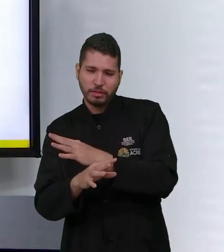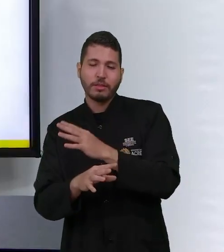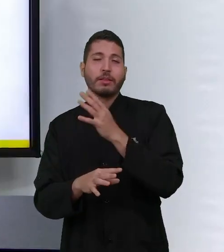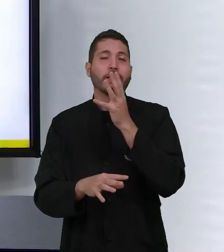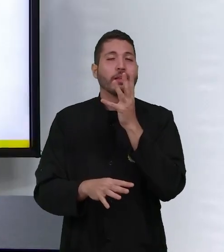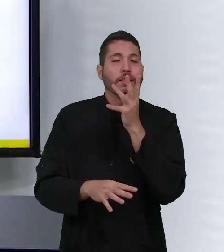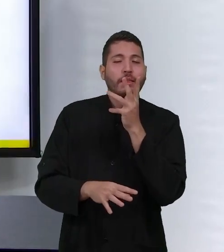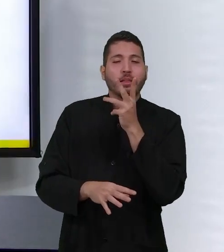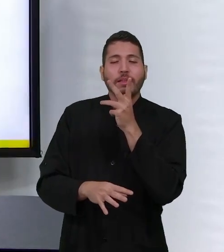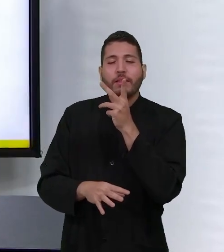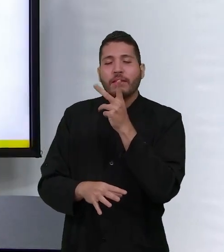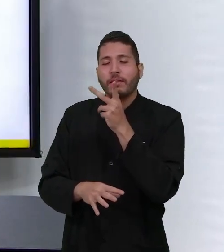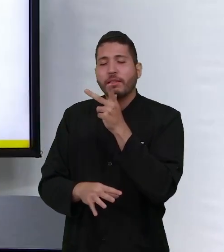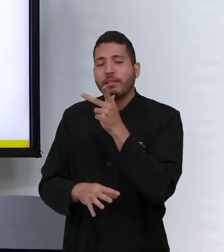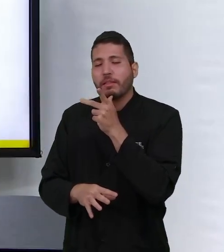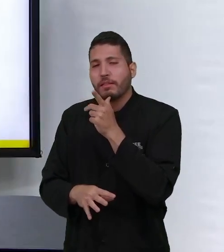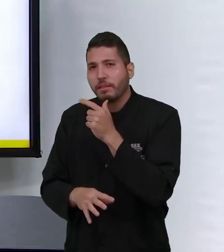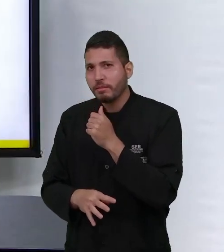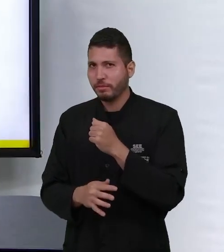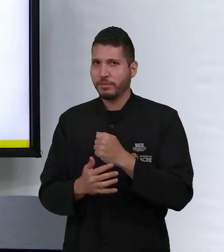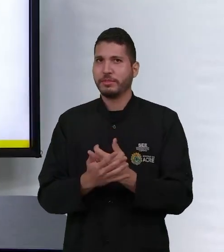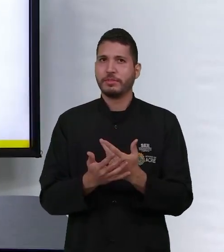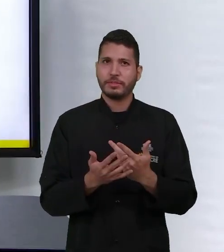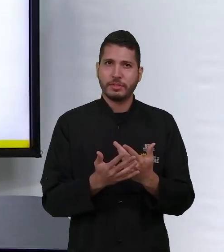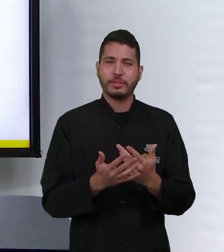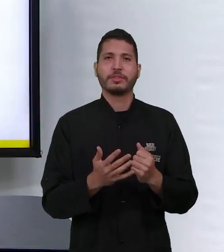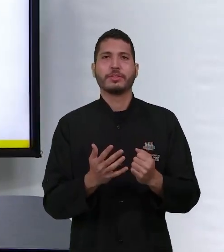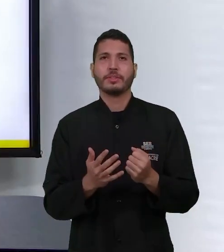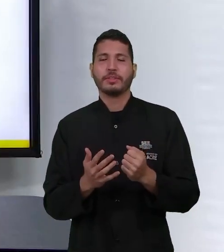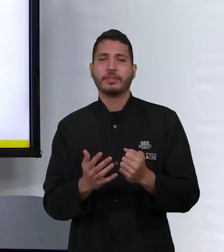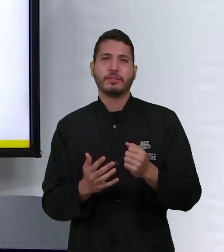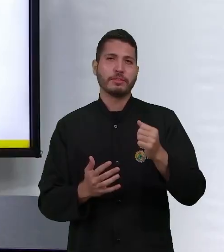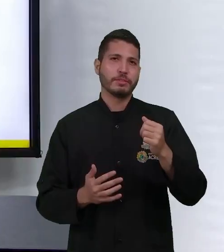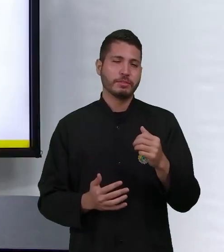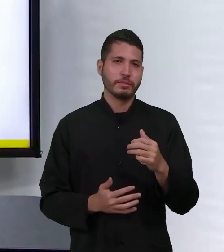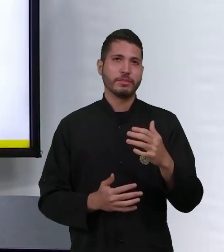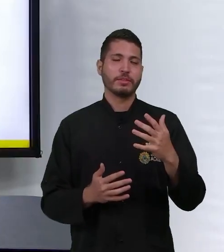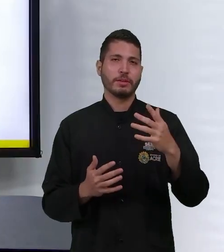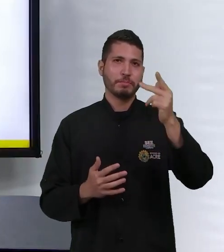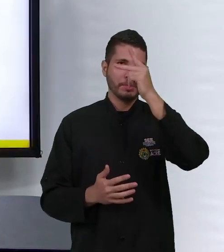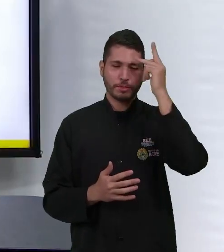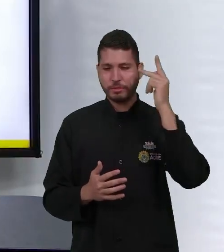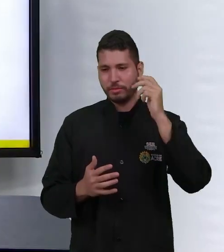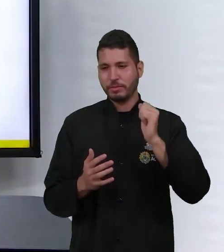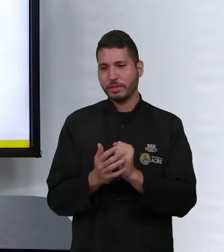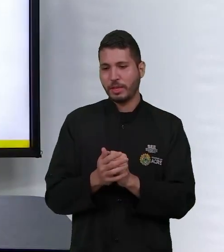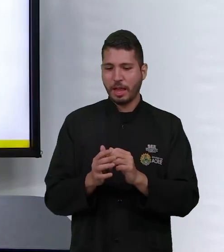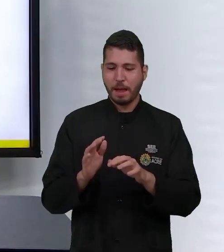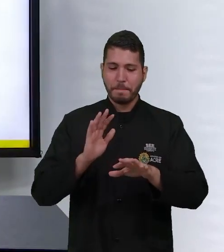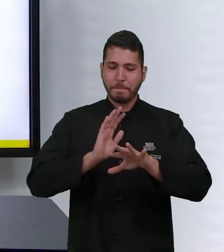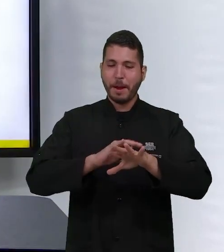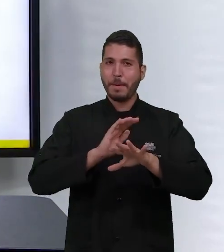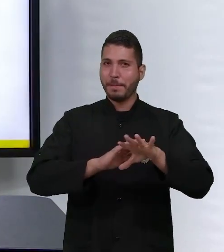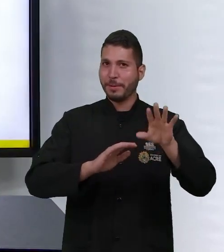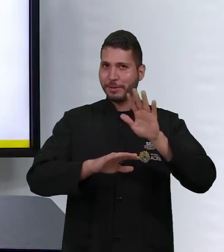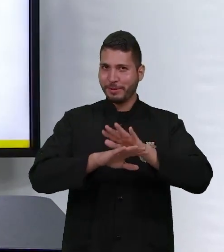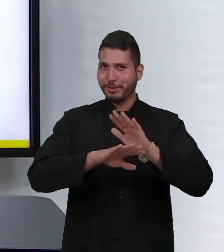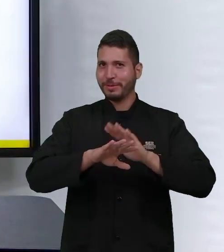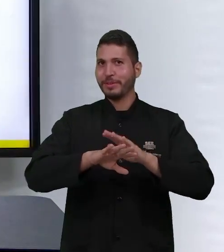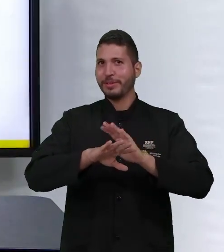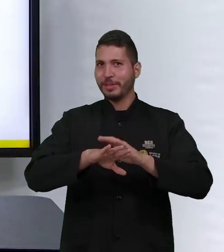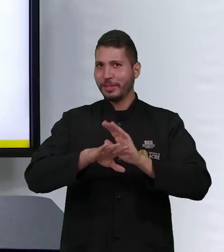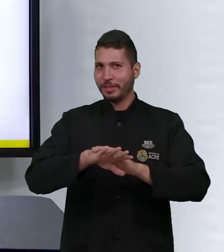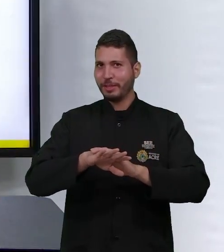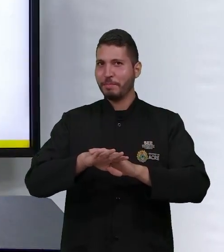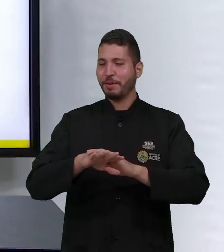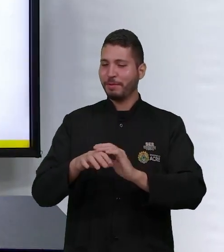alguns dias. E a pessoa, todo o trabalho que a pessoa fazia era manual. Ele tinha